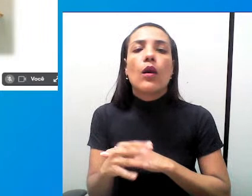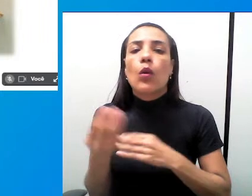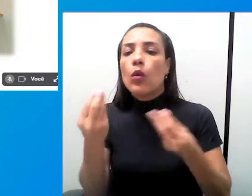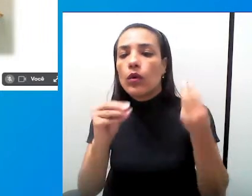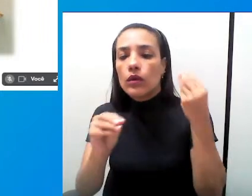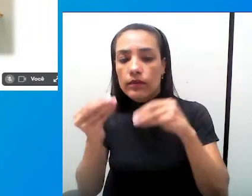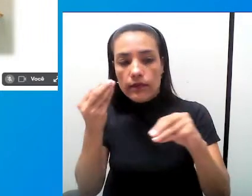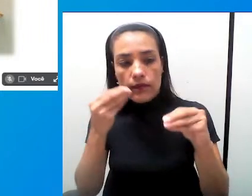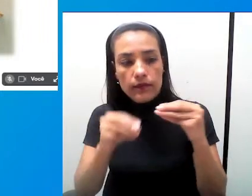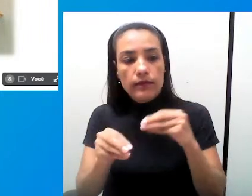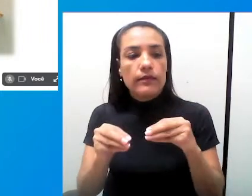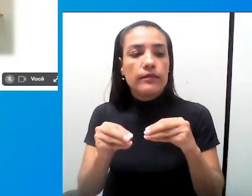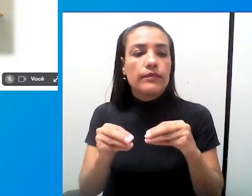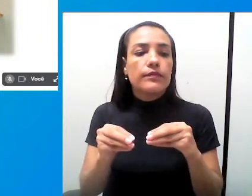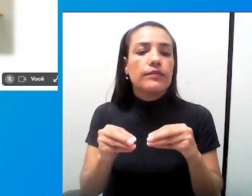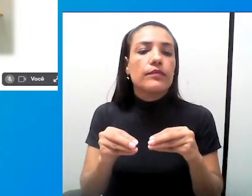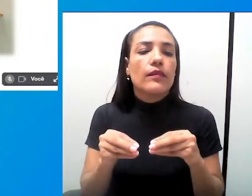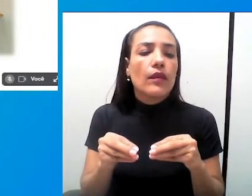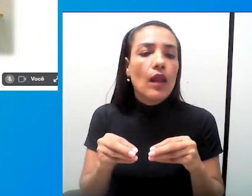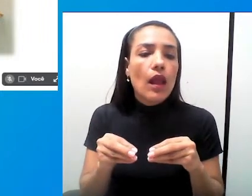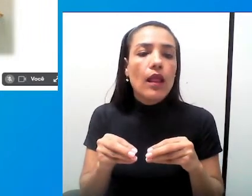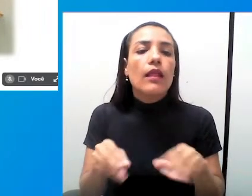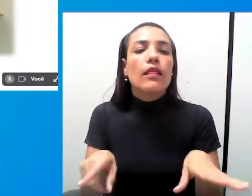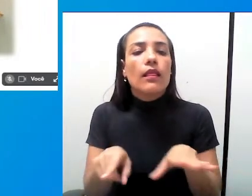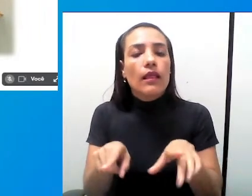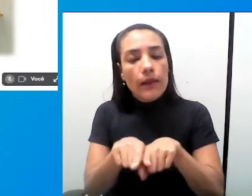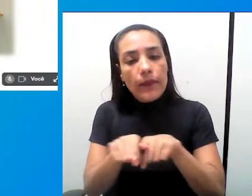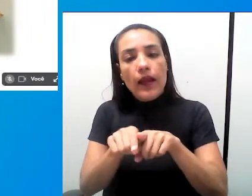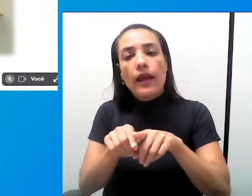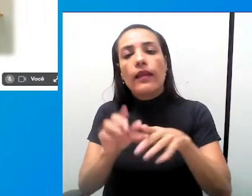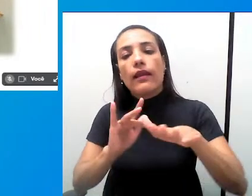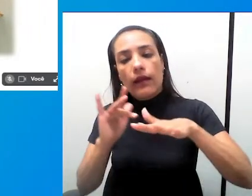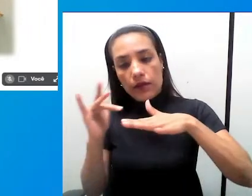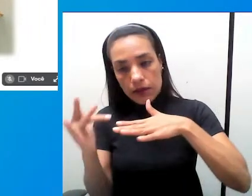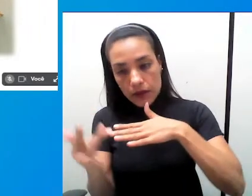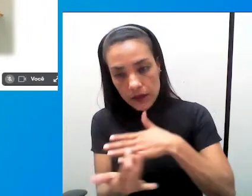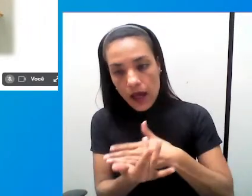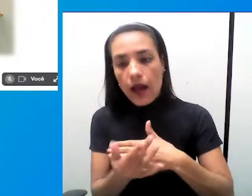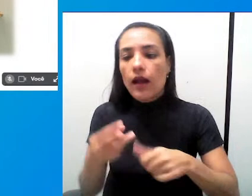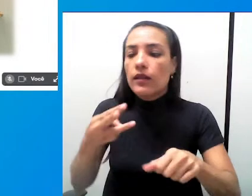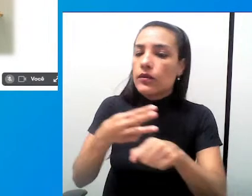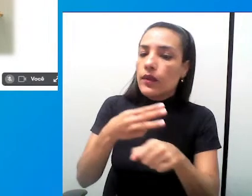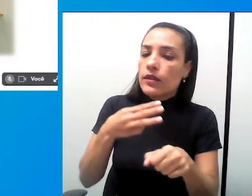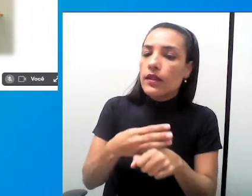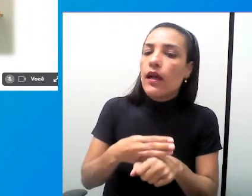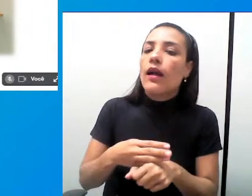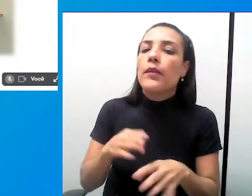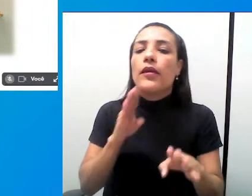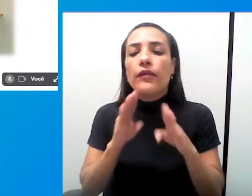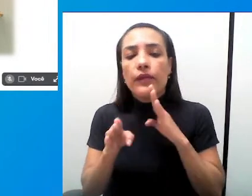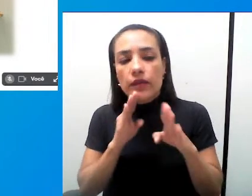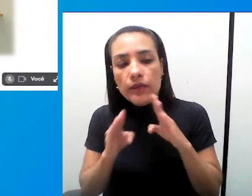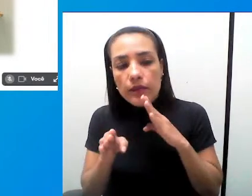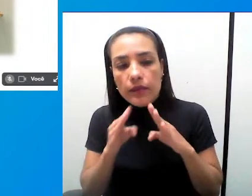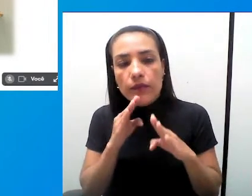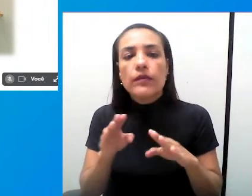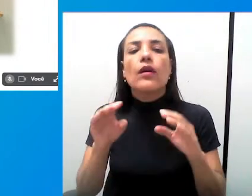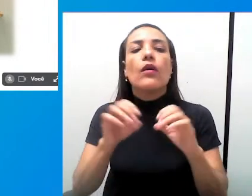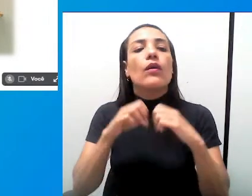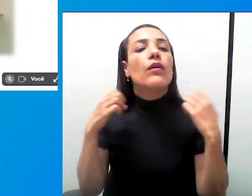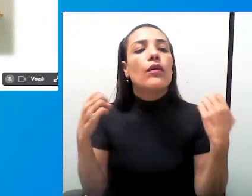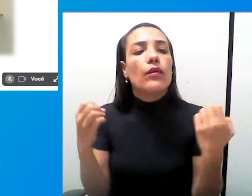locais de aglomeração, nas redes sociais, no WhatsApp, Facebook, então foi divulgado. E o evento aqui já